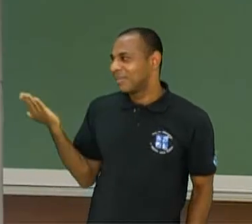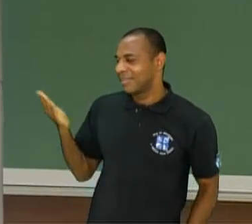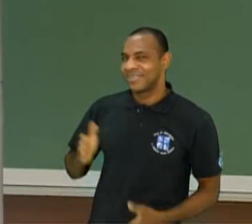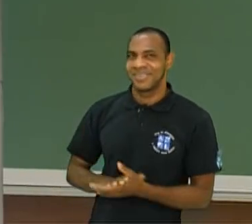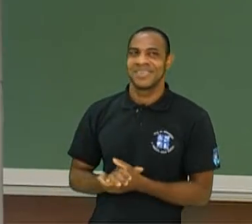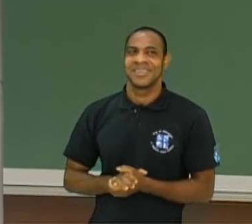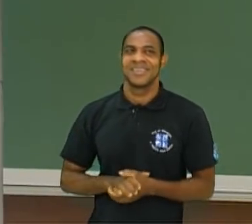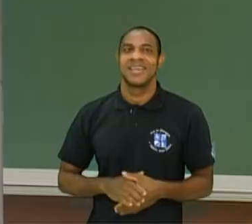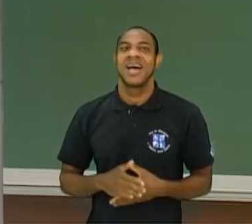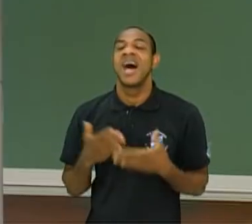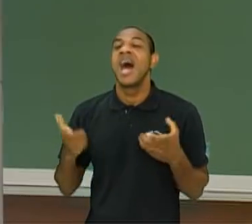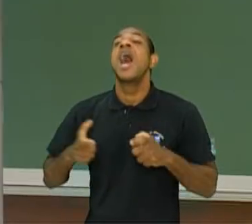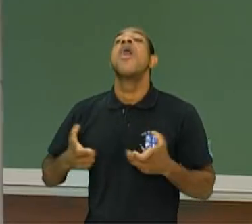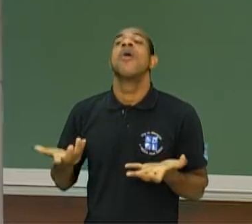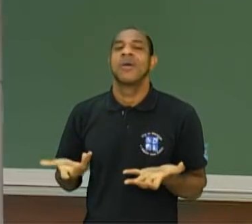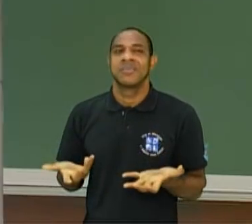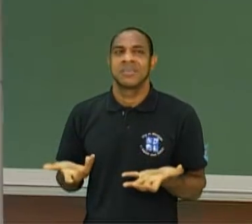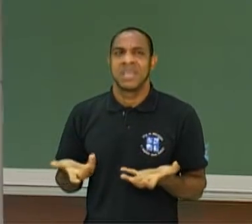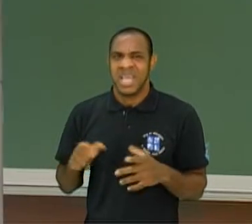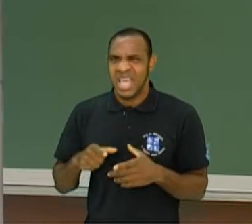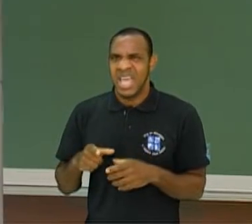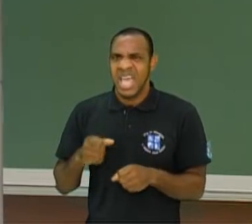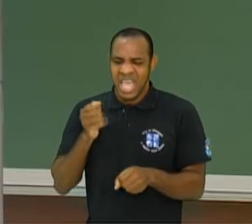fácil, né? A gente faz a escultura num tomate,